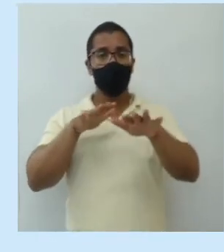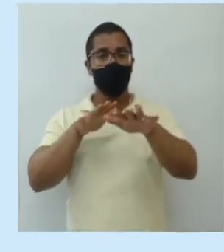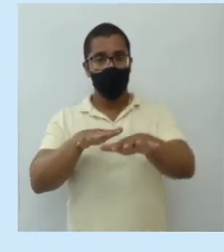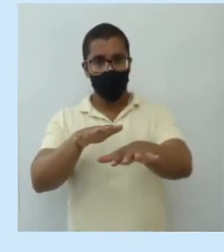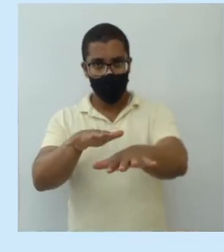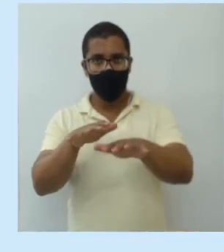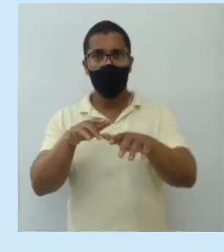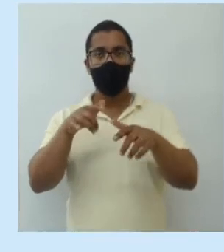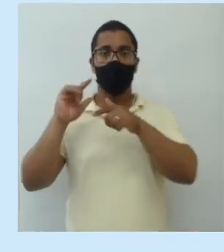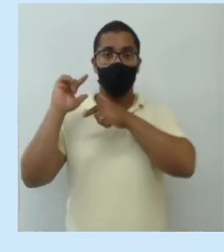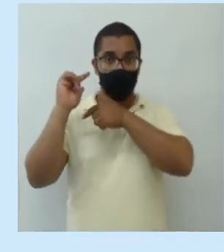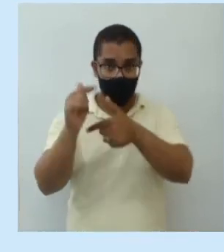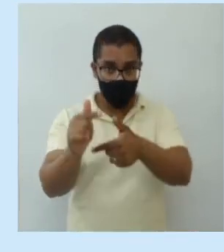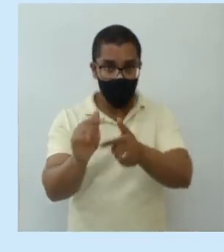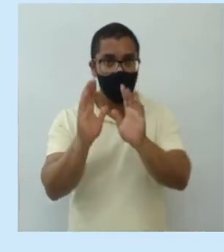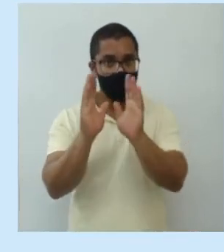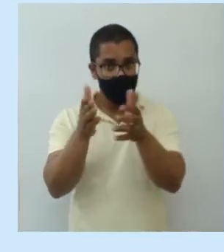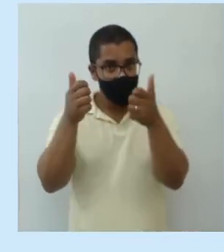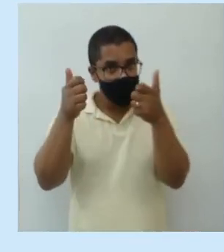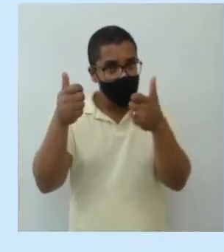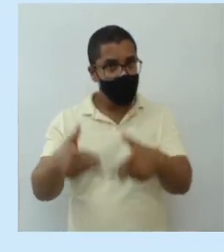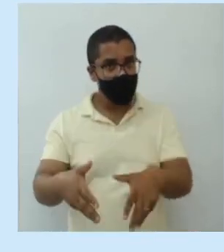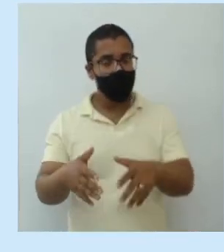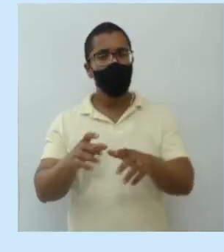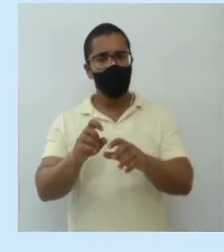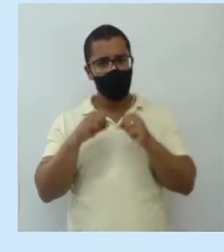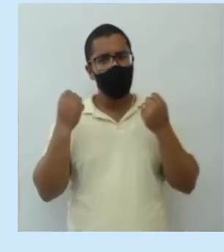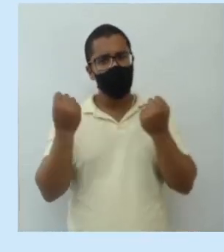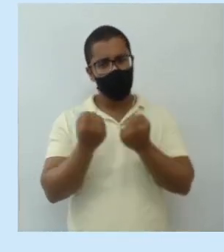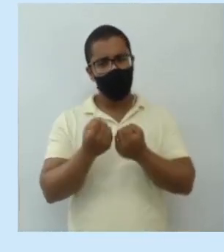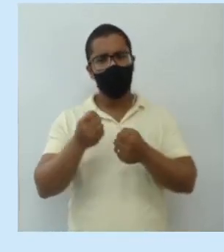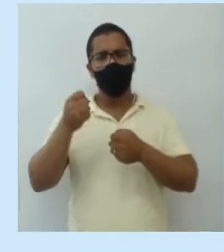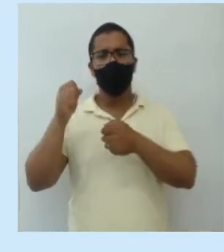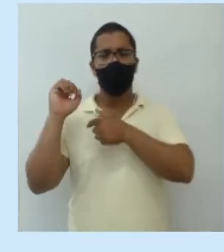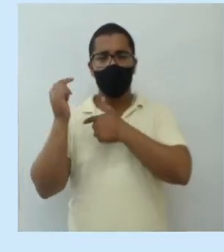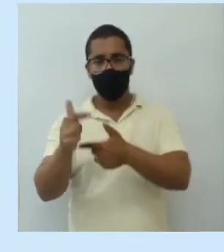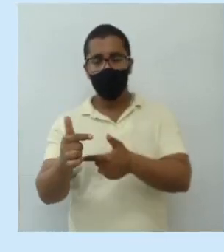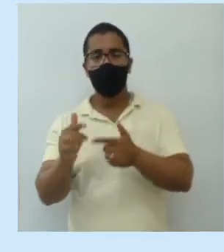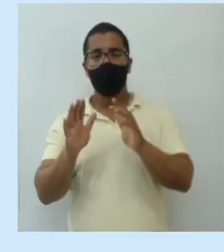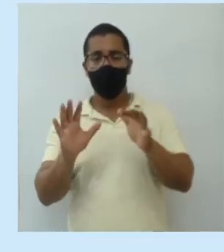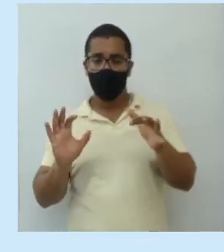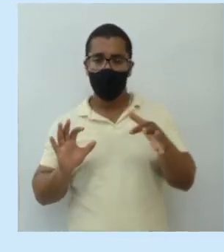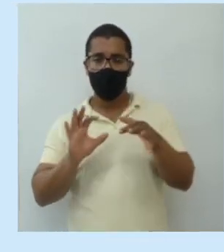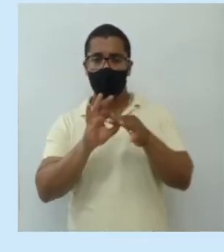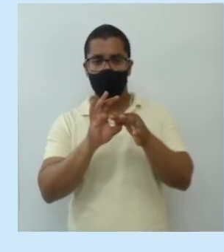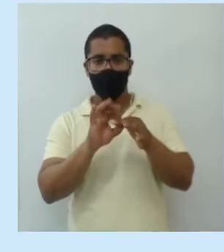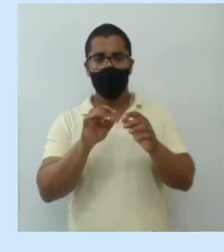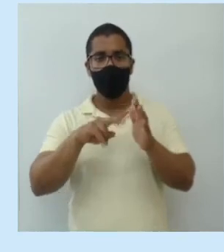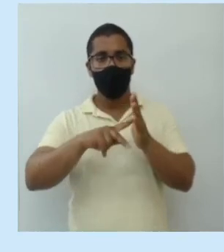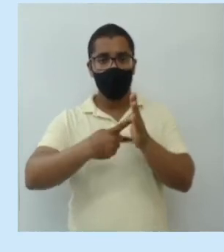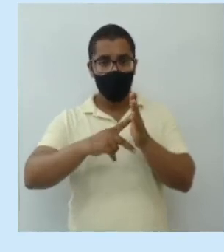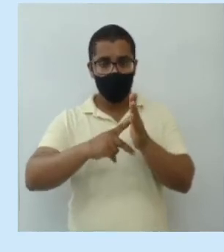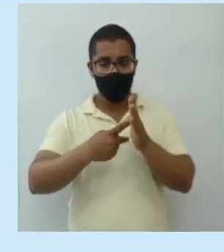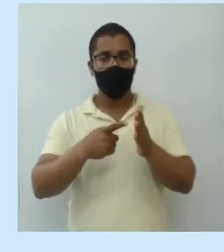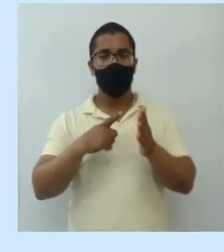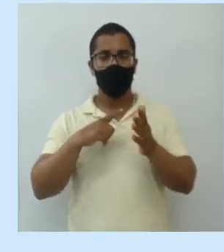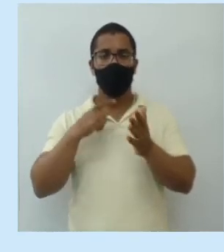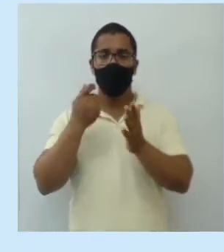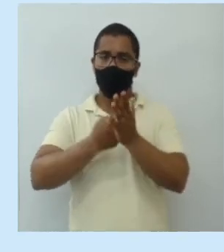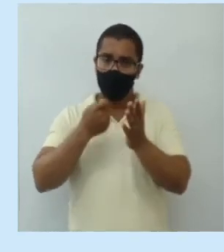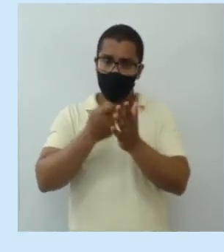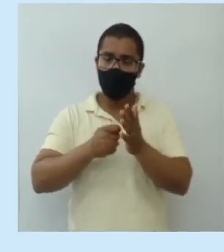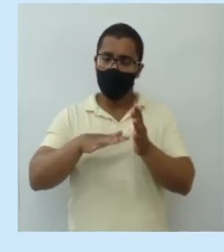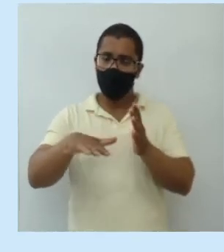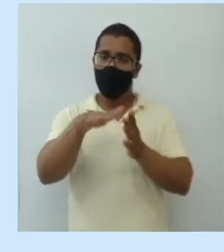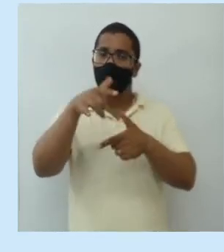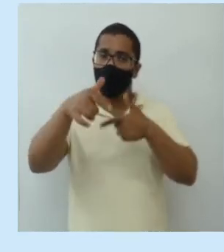movimentos tradicionais, certo? Os movimentos sociais tradicionais ligados, né, a essa questão sindical, a luta dos trabalhadores.